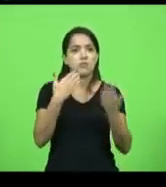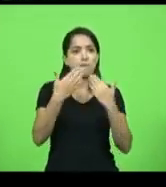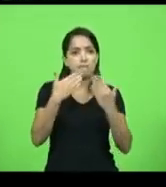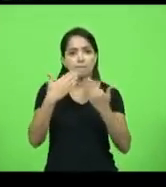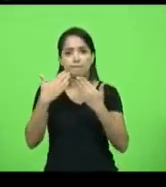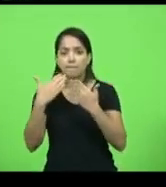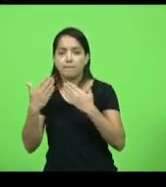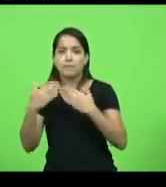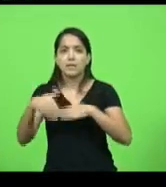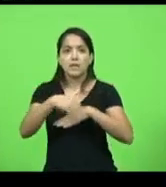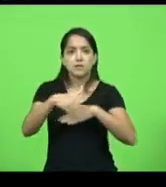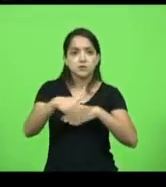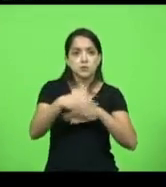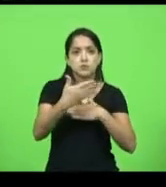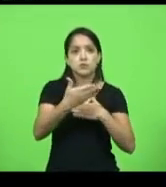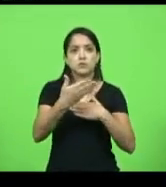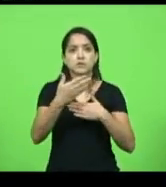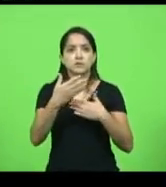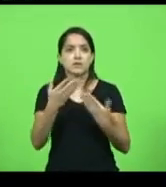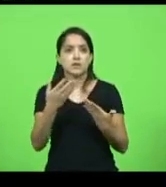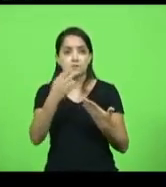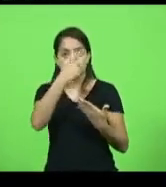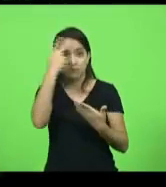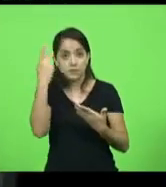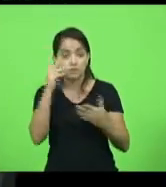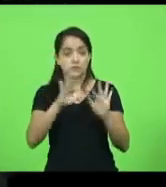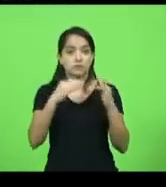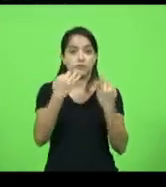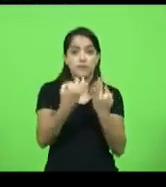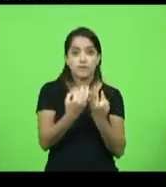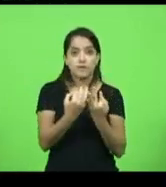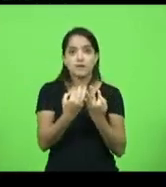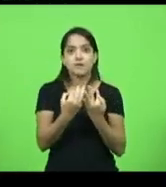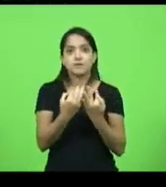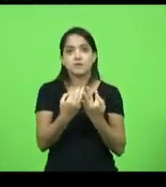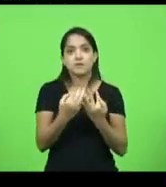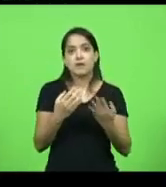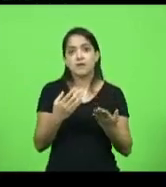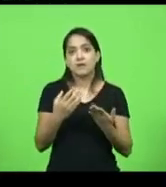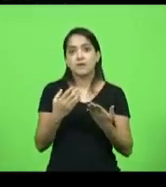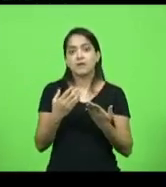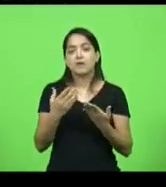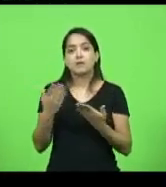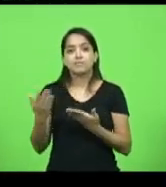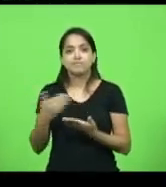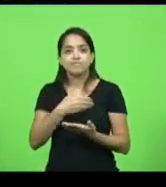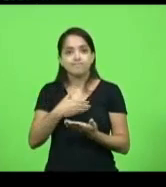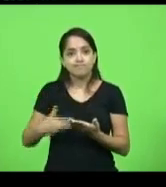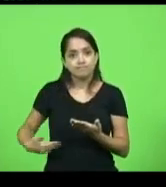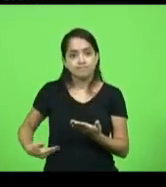famílias, e é o governo que nós levamos as suas angústias. Então,